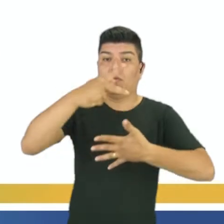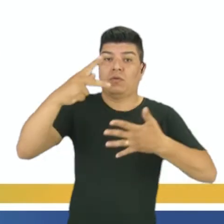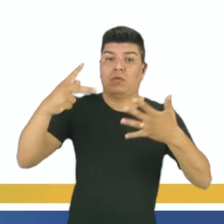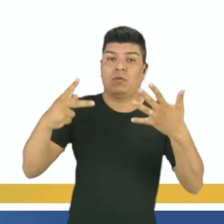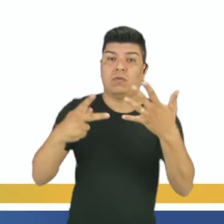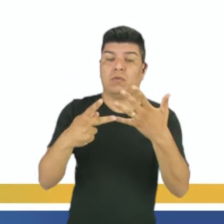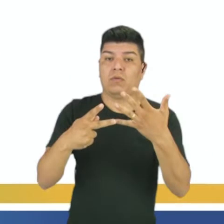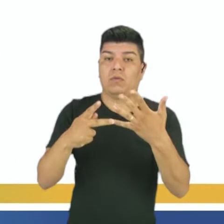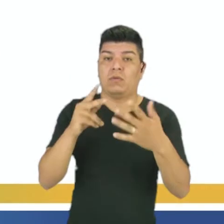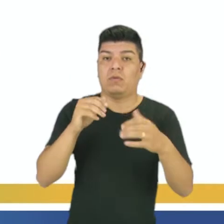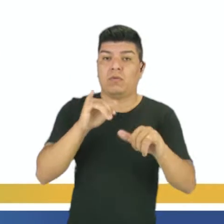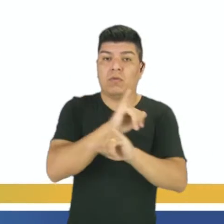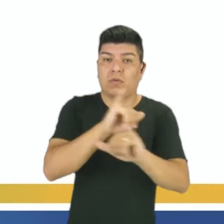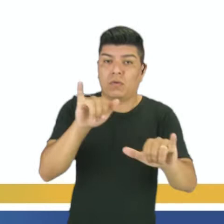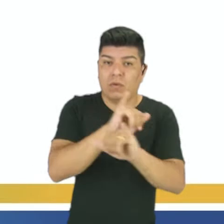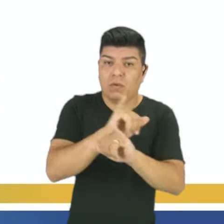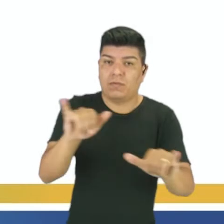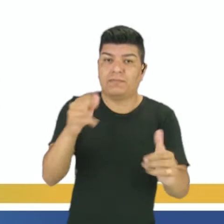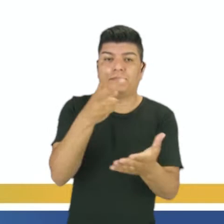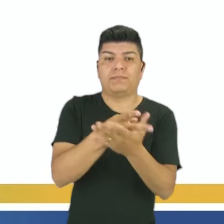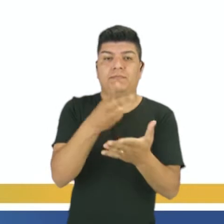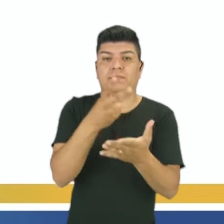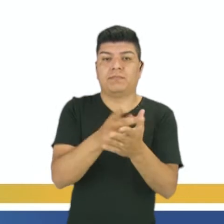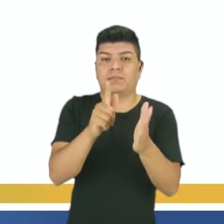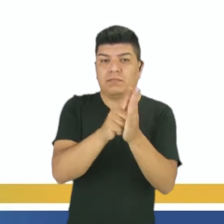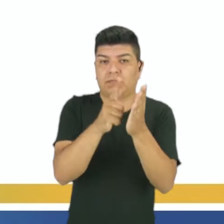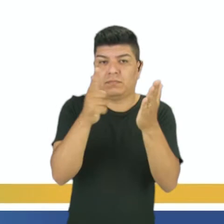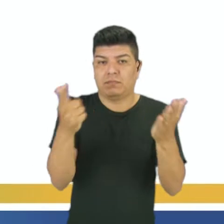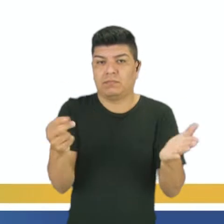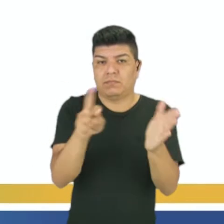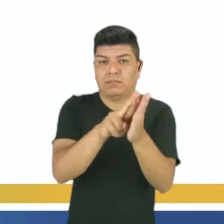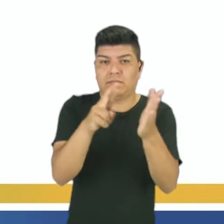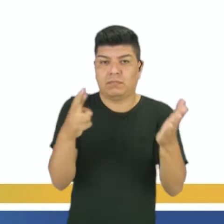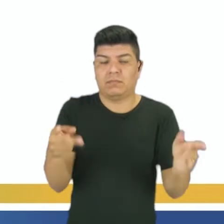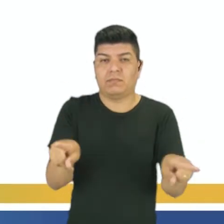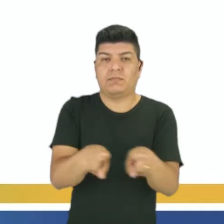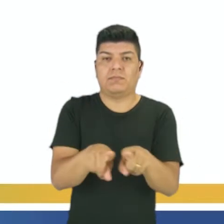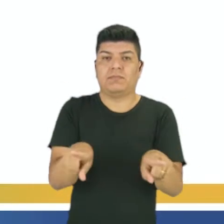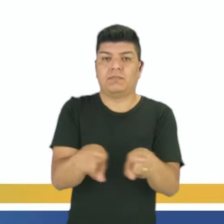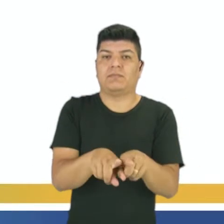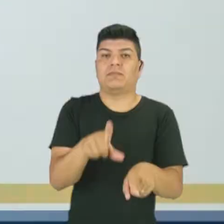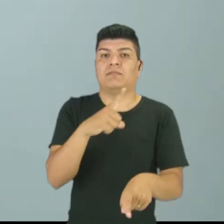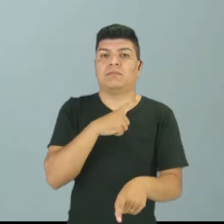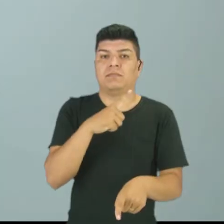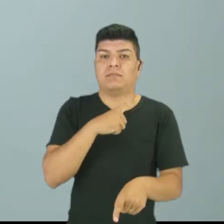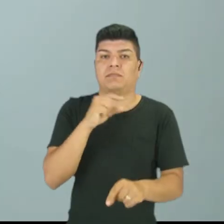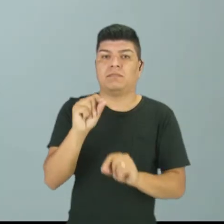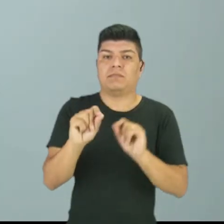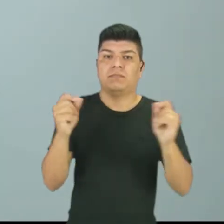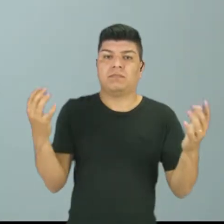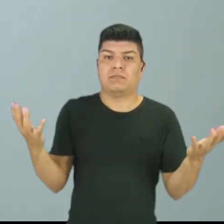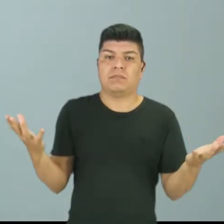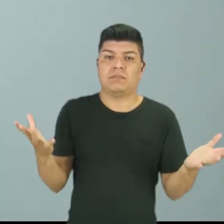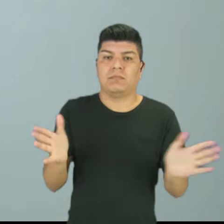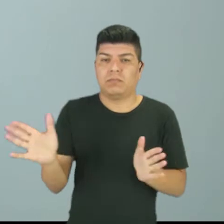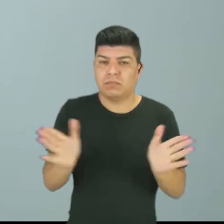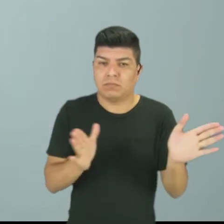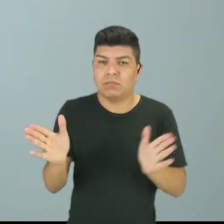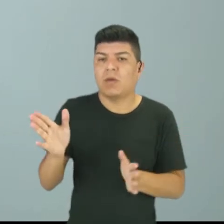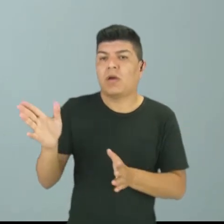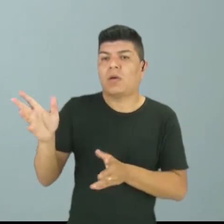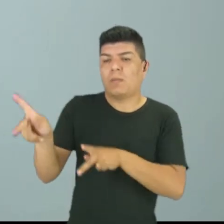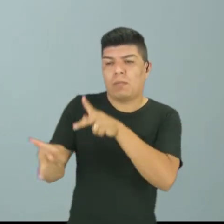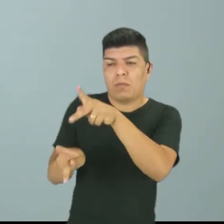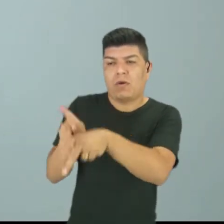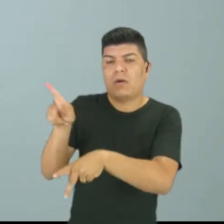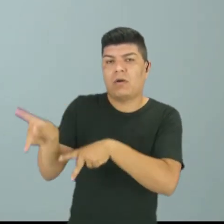é publicada sempre em jornais e revistas, que tem assim uma acessibilidade bem popular.